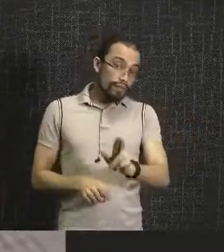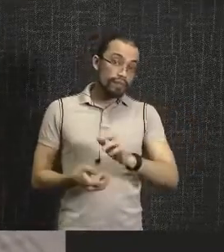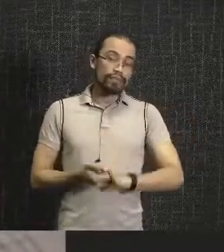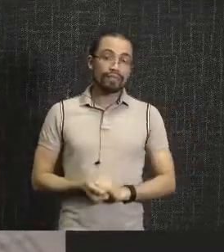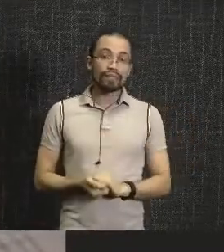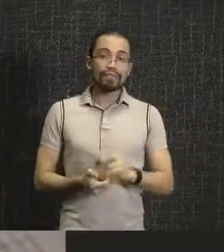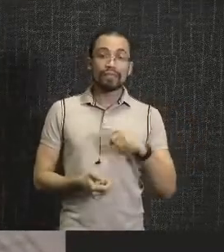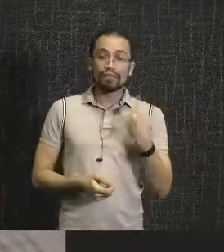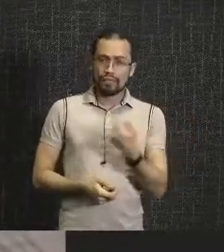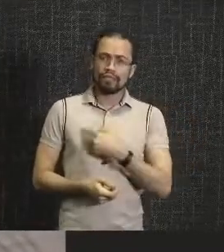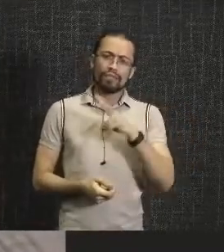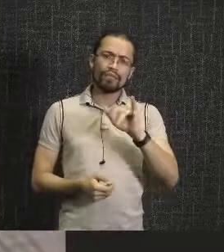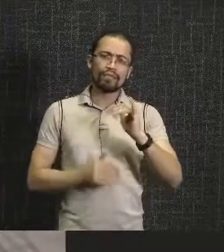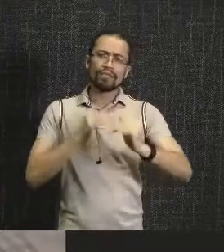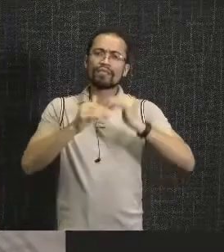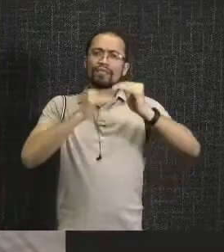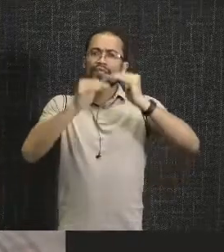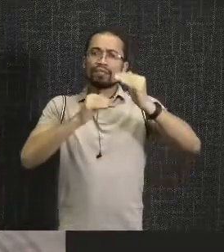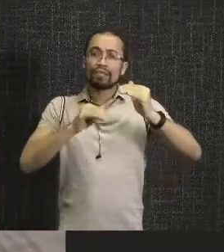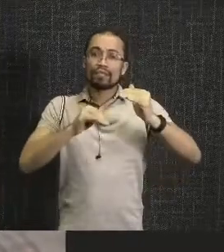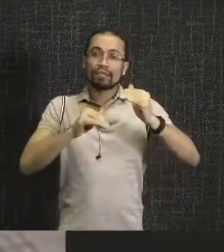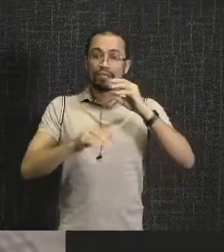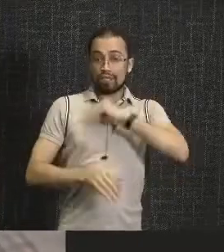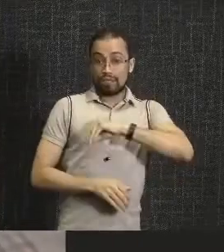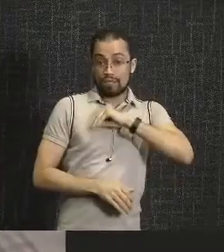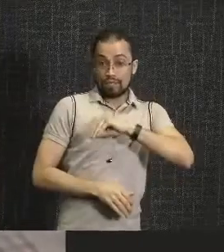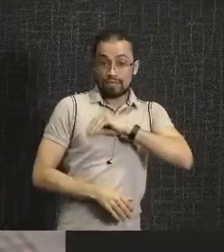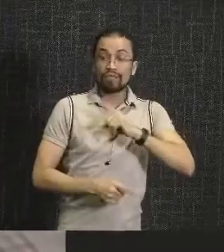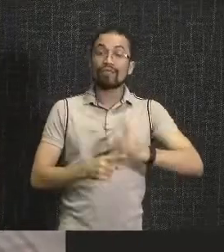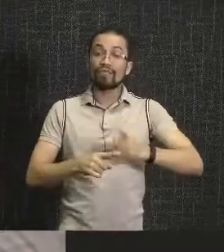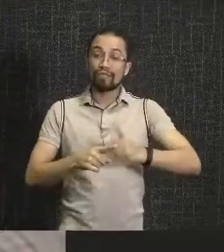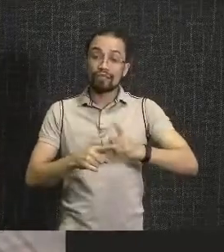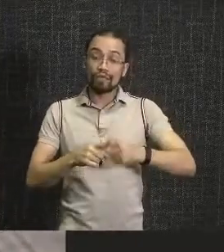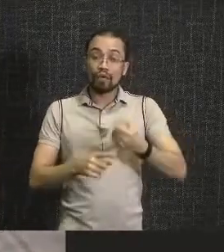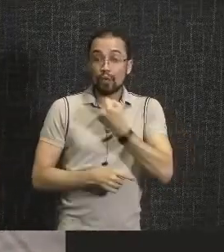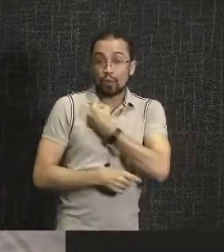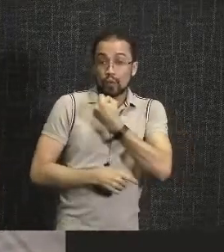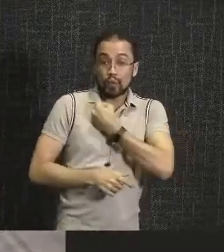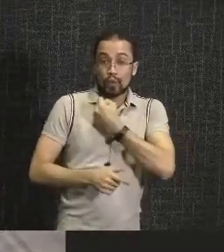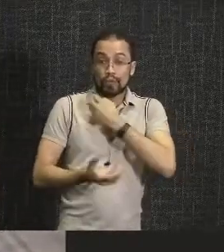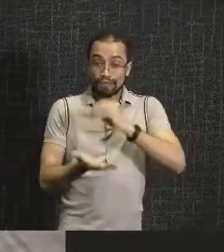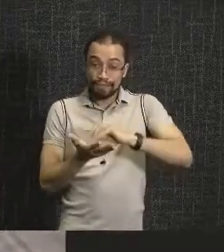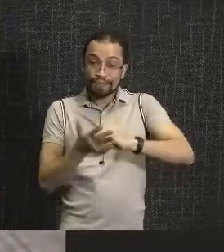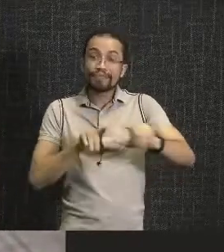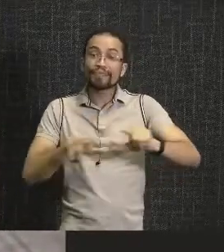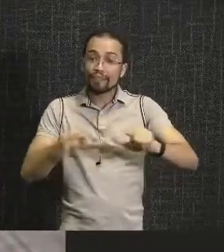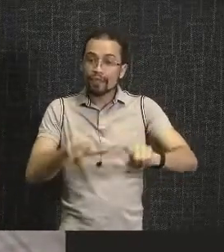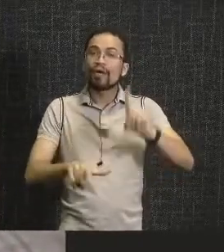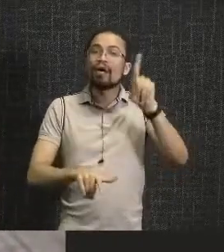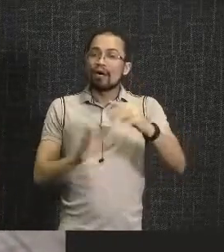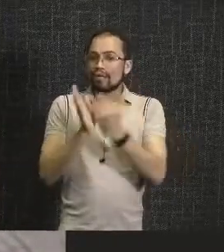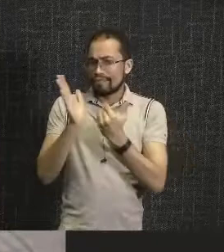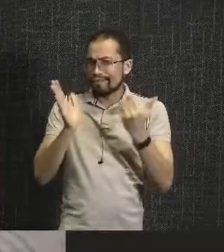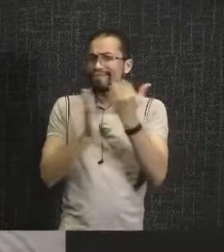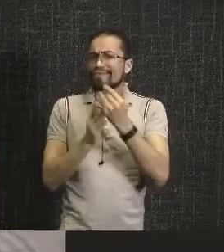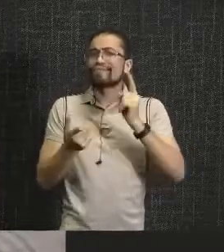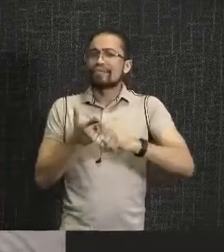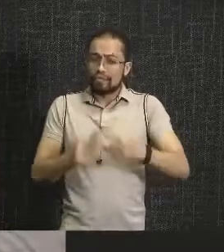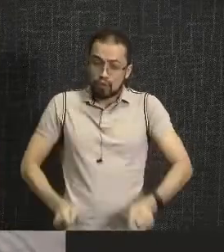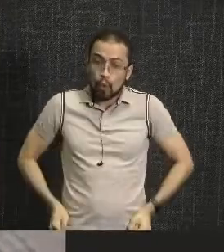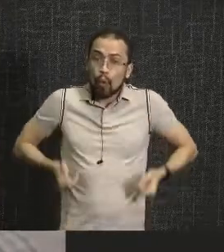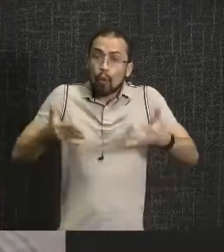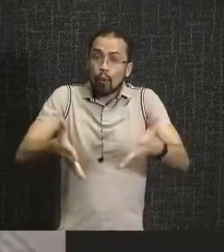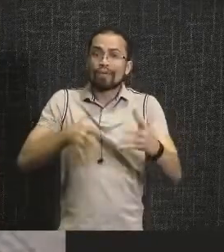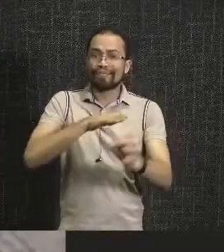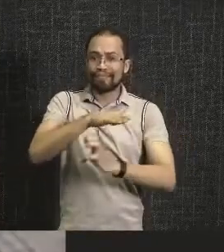vai aumentar muito os salários, porque o nível de desemprego é muito elevado. Os custos das empresas, elas também não vão